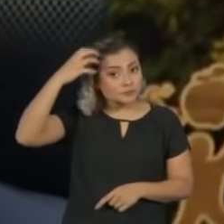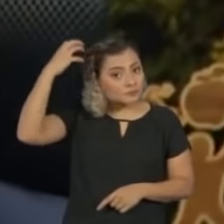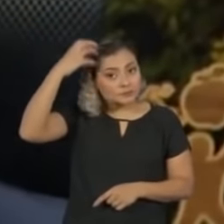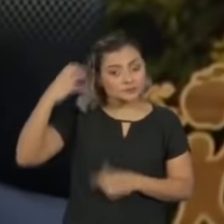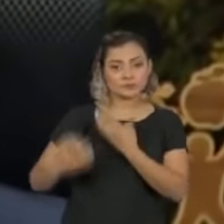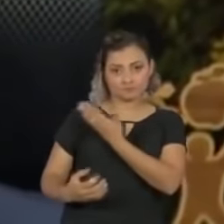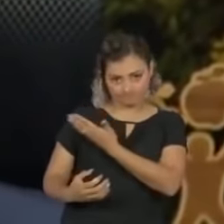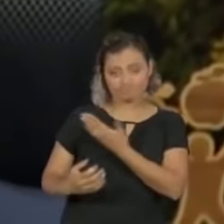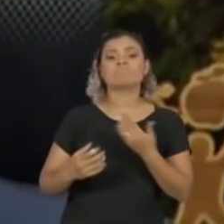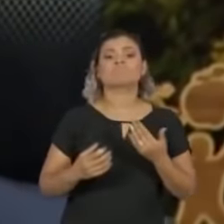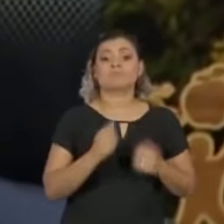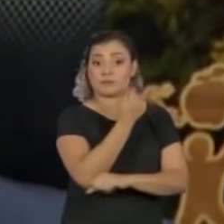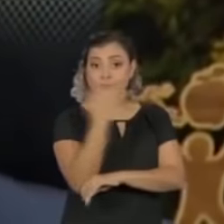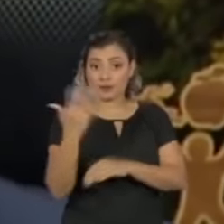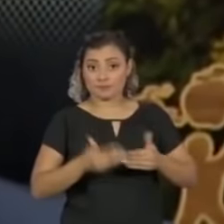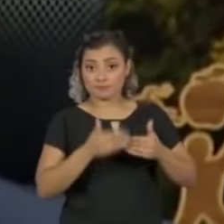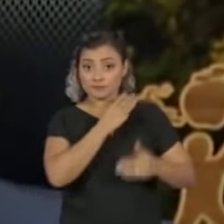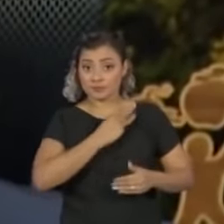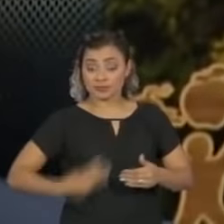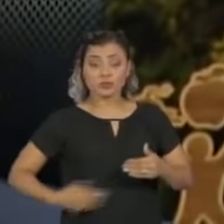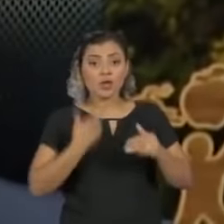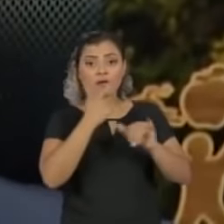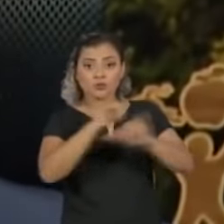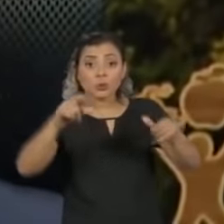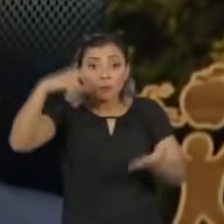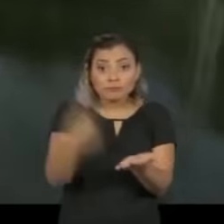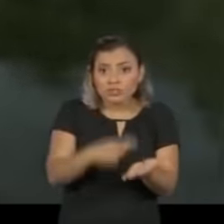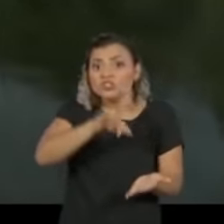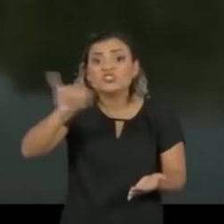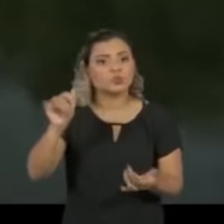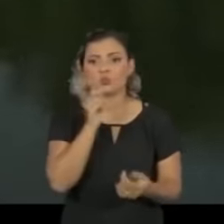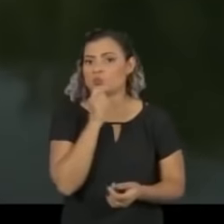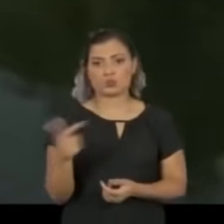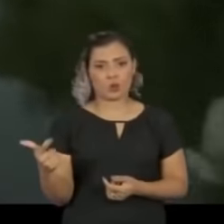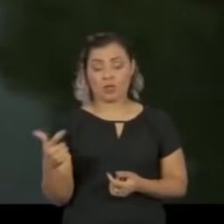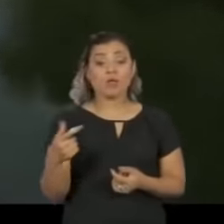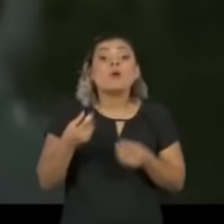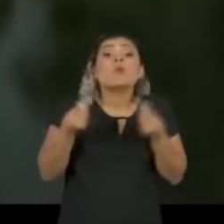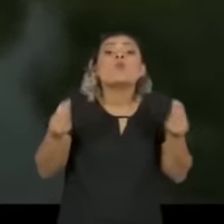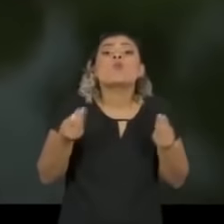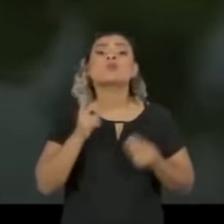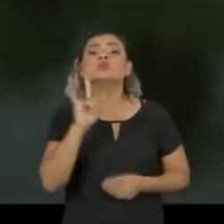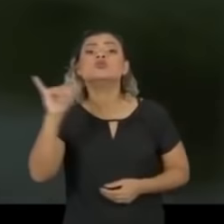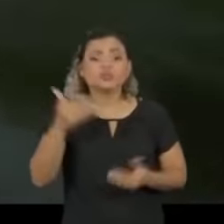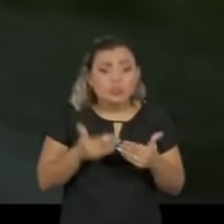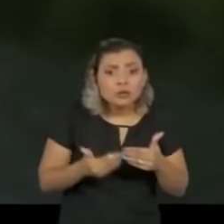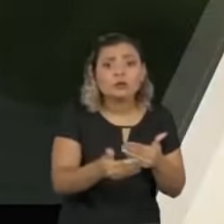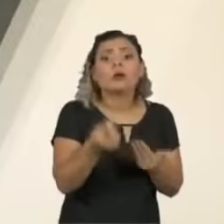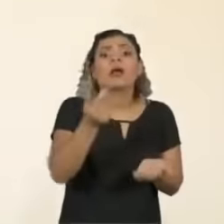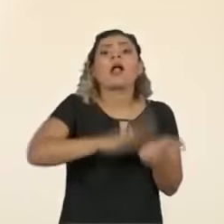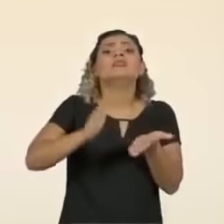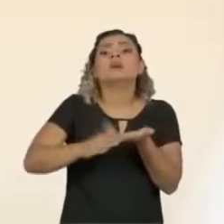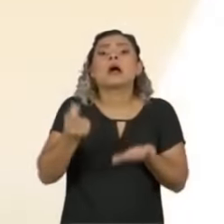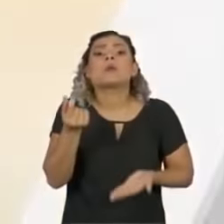Salles, ainda não há uma data para funcionamento do Conselho da Amazônia, nem uma previsão de quanto ele deve custar.